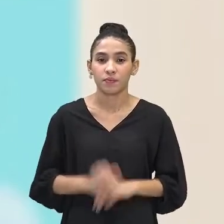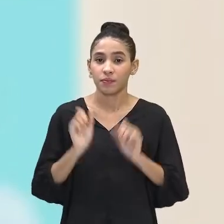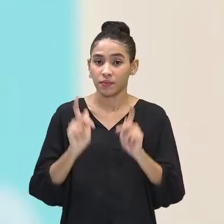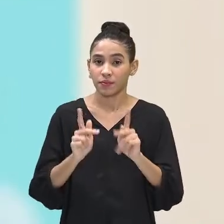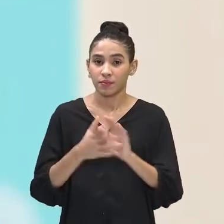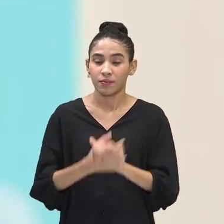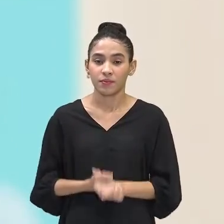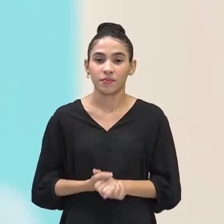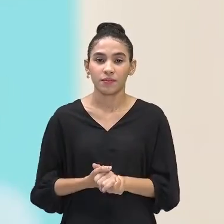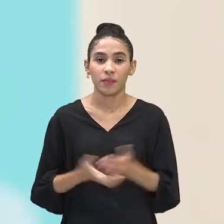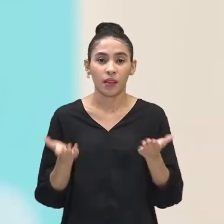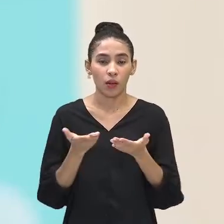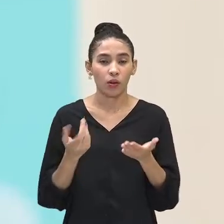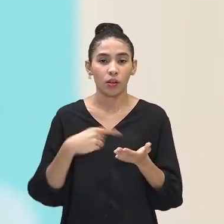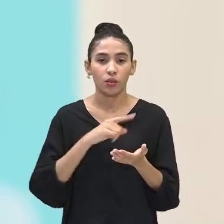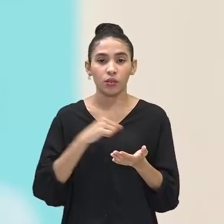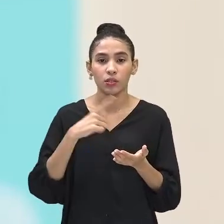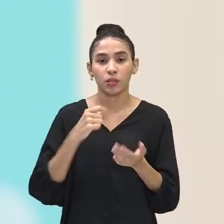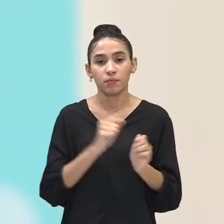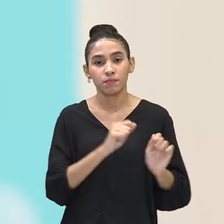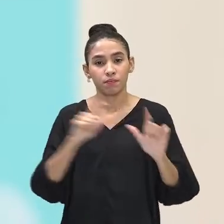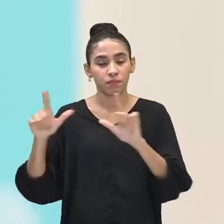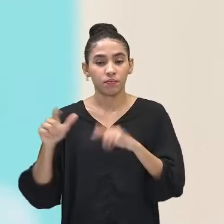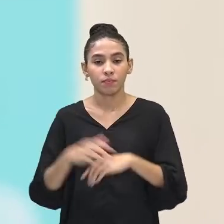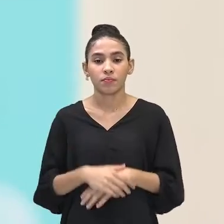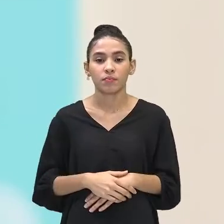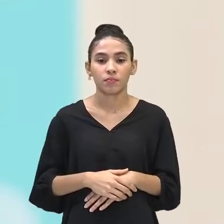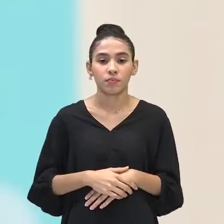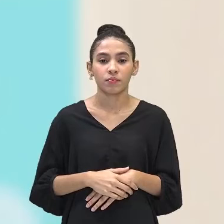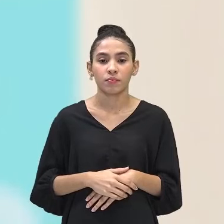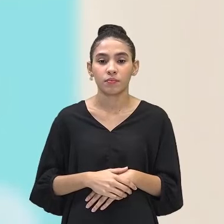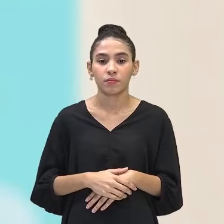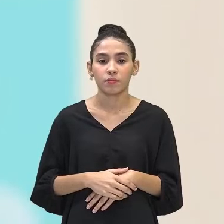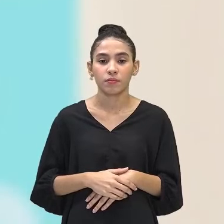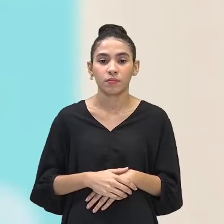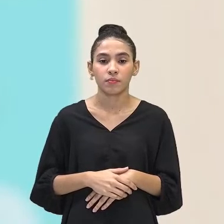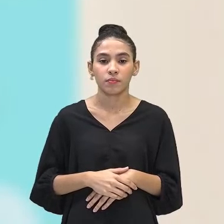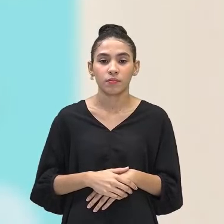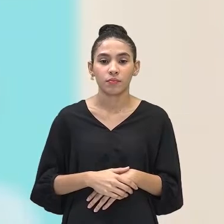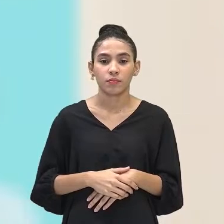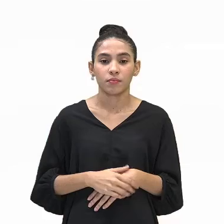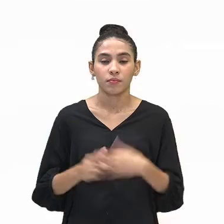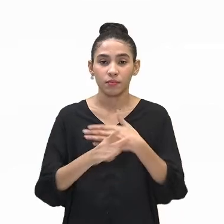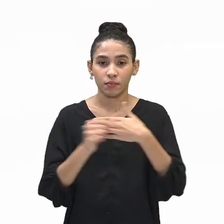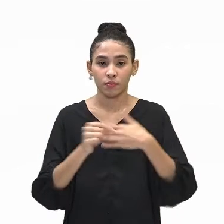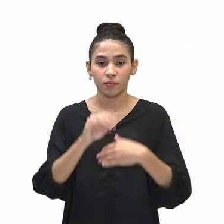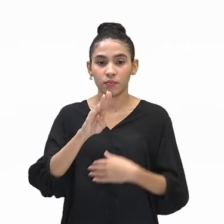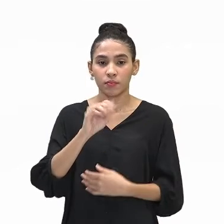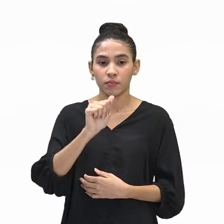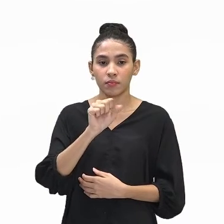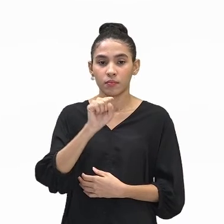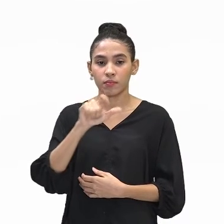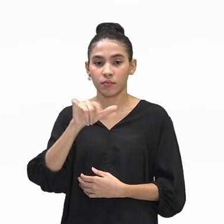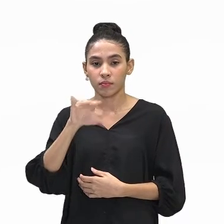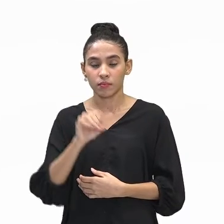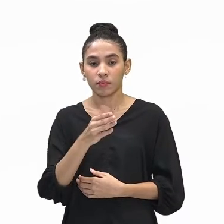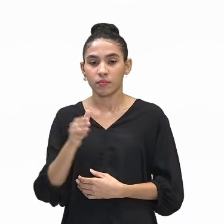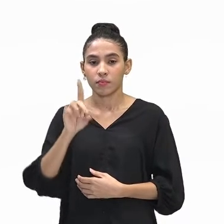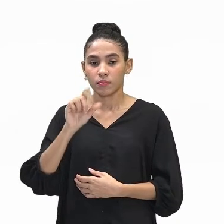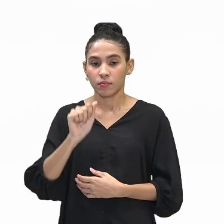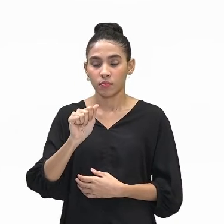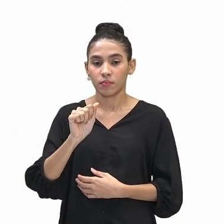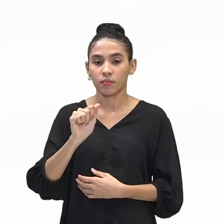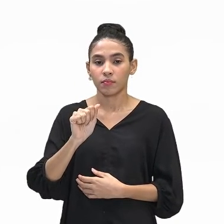Beleza? Agora nós temos o nosso próximo autor, que é Basílio da Gama. Acompanhe aí comigo. Olha o que fala a biografia